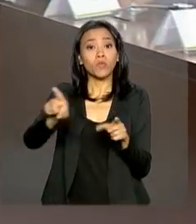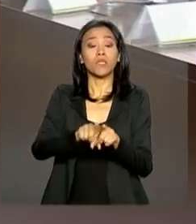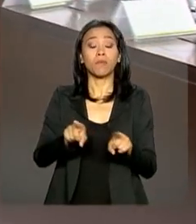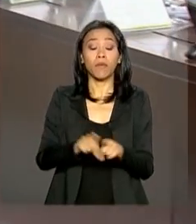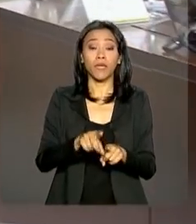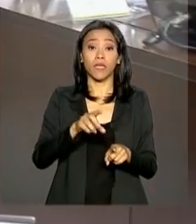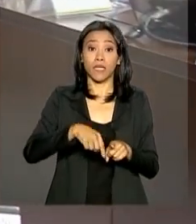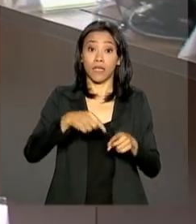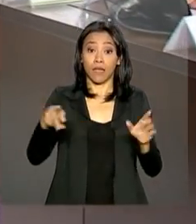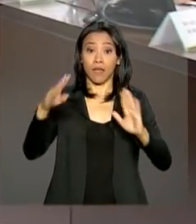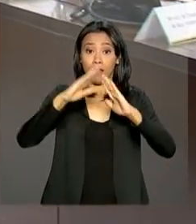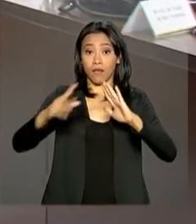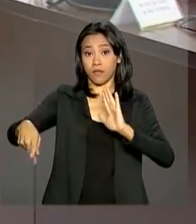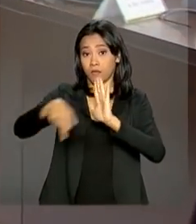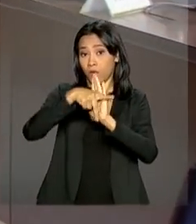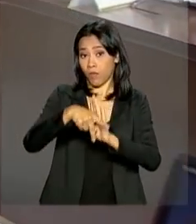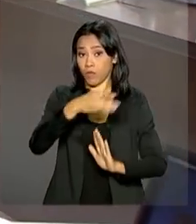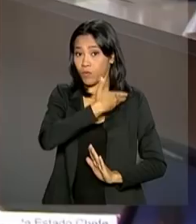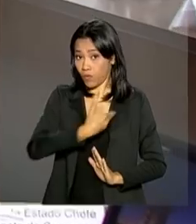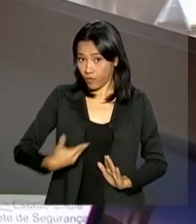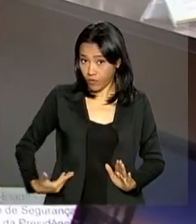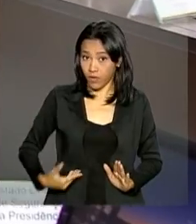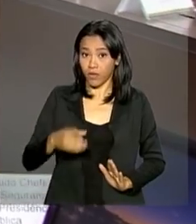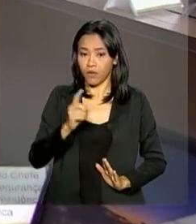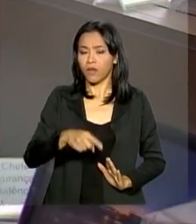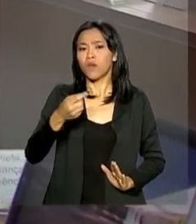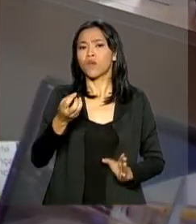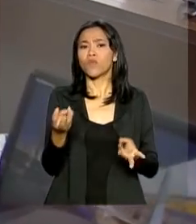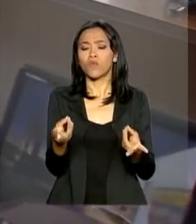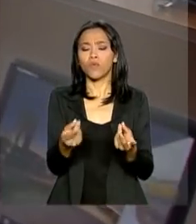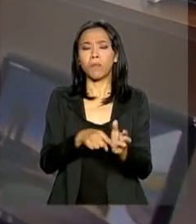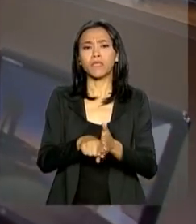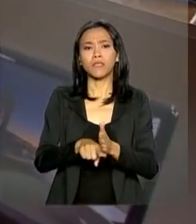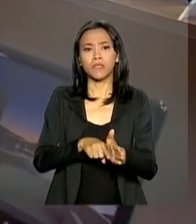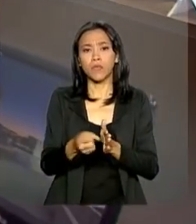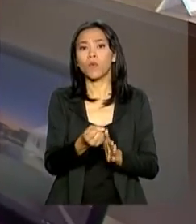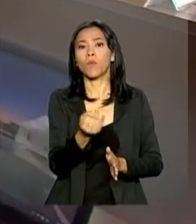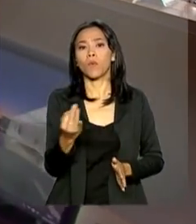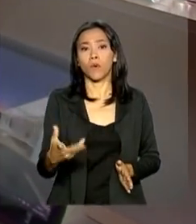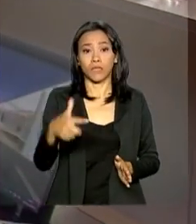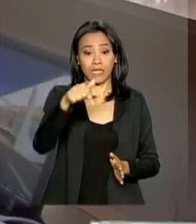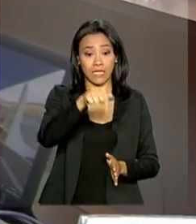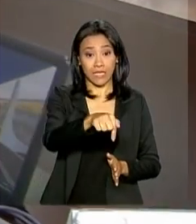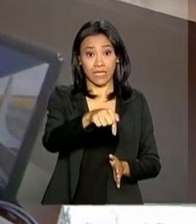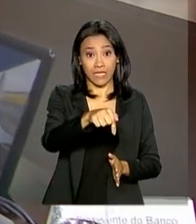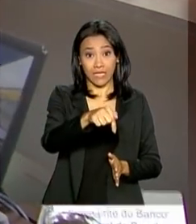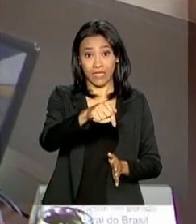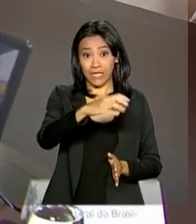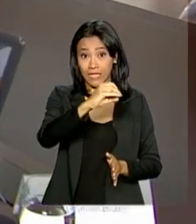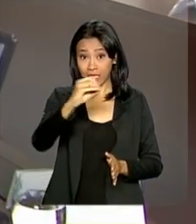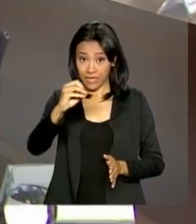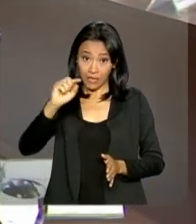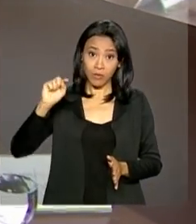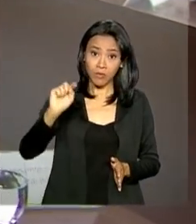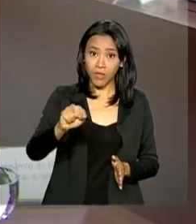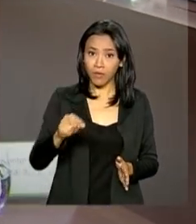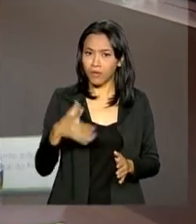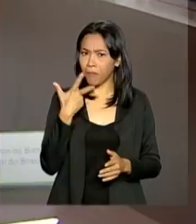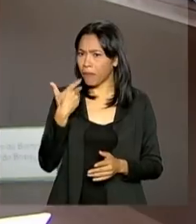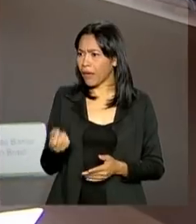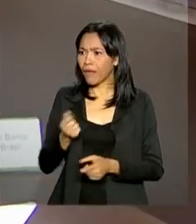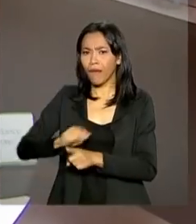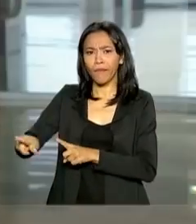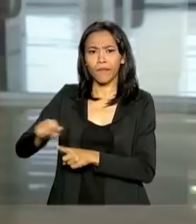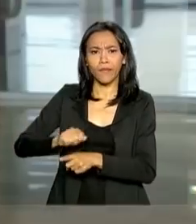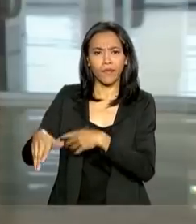União em todo o país. Um primeiro estudo aponta que são pelo menos 700 mil, o que não justificaria os gastos nem